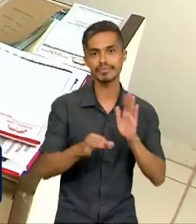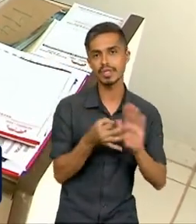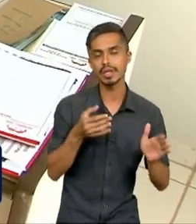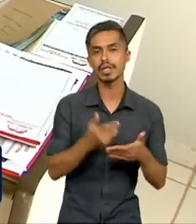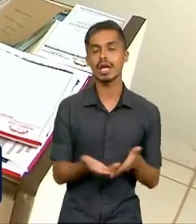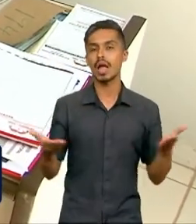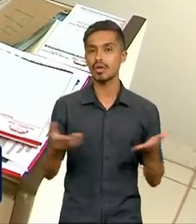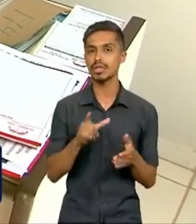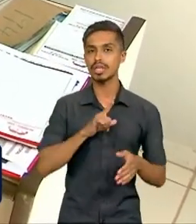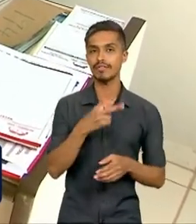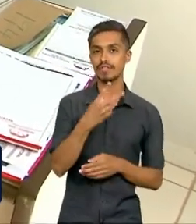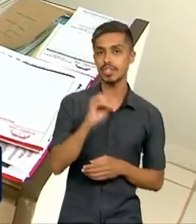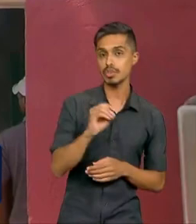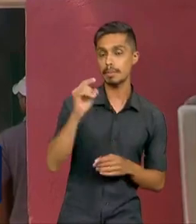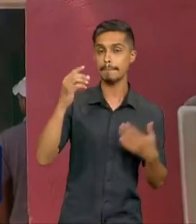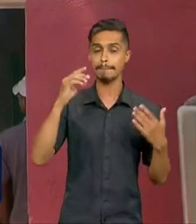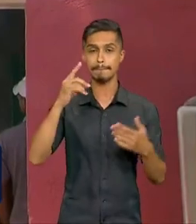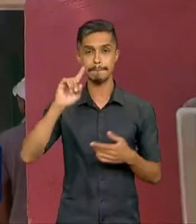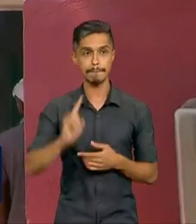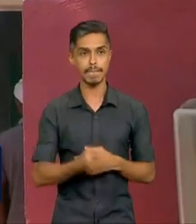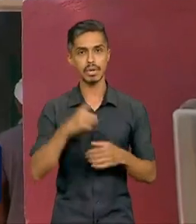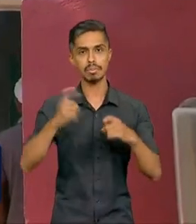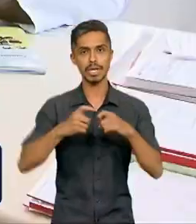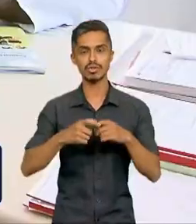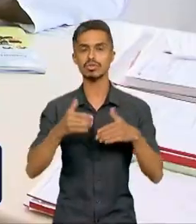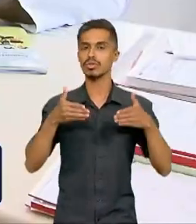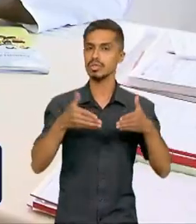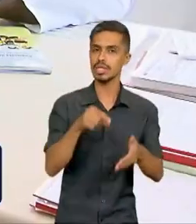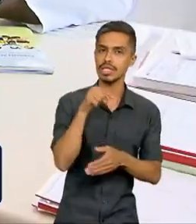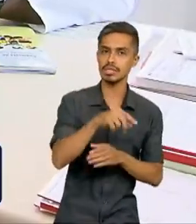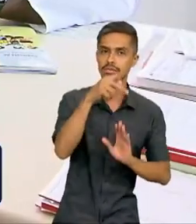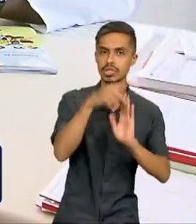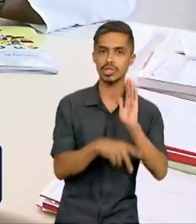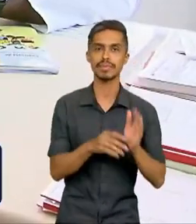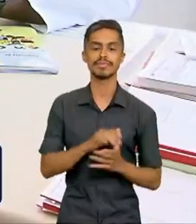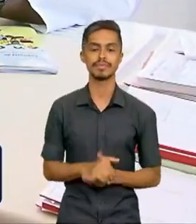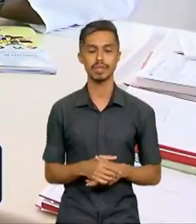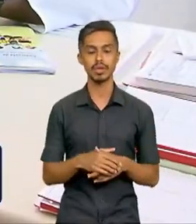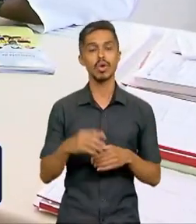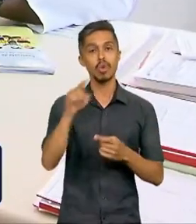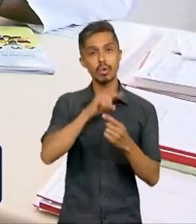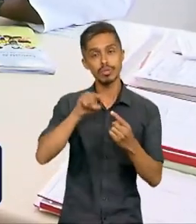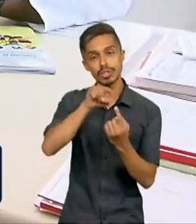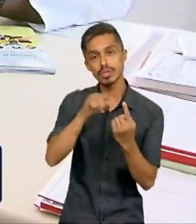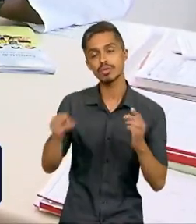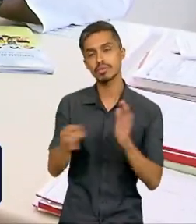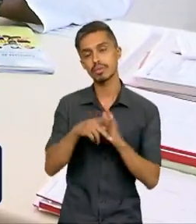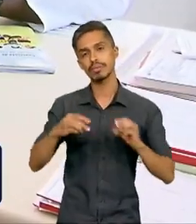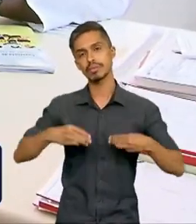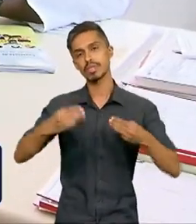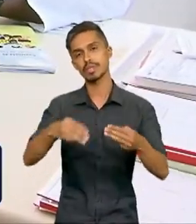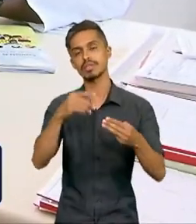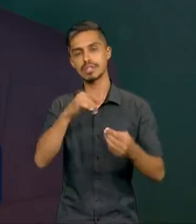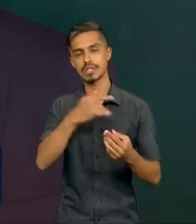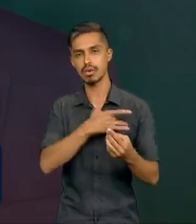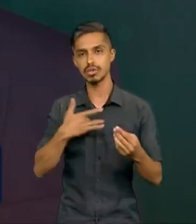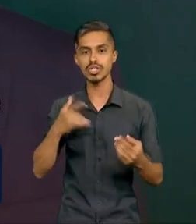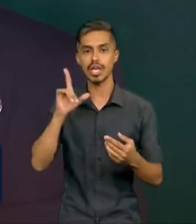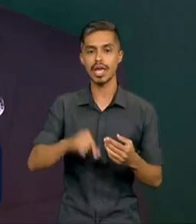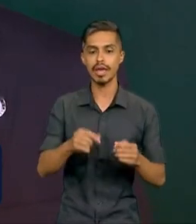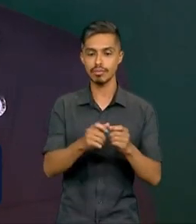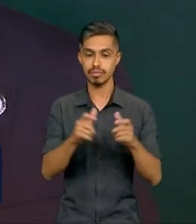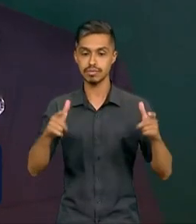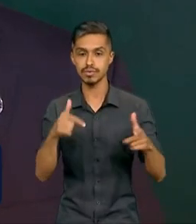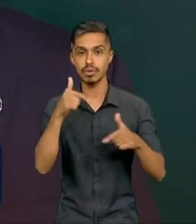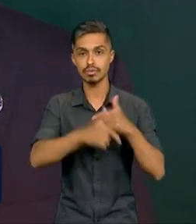o país tem 20 mil médicos atuando nessa modalidade. O objetivo do Ministério da Saúde é ampliar ainda mais o programa. No primeiro